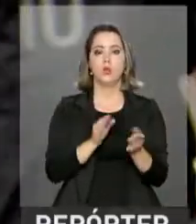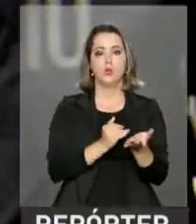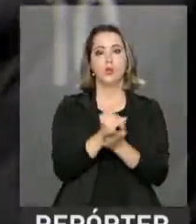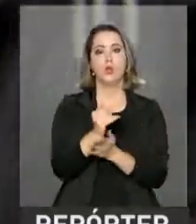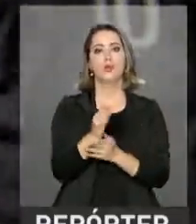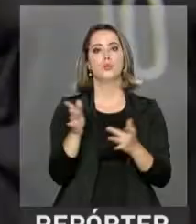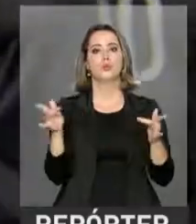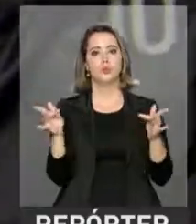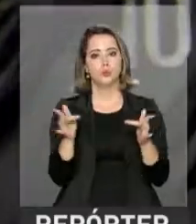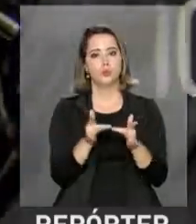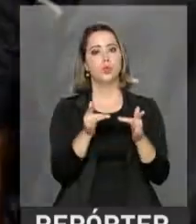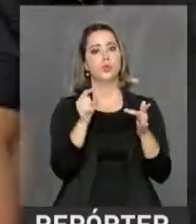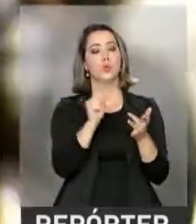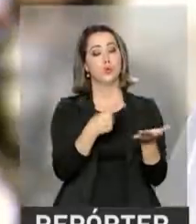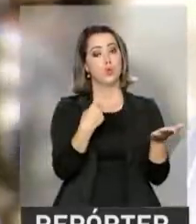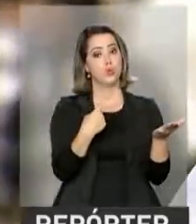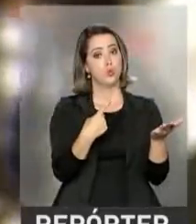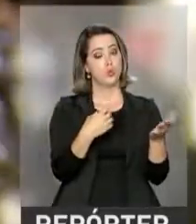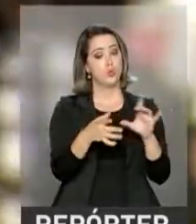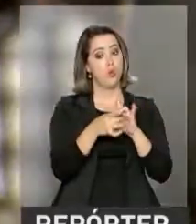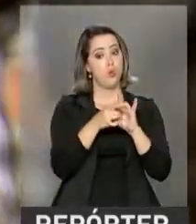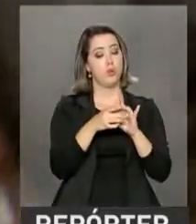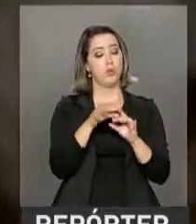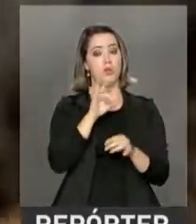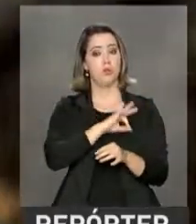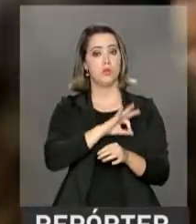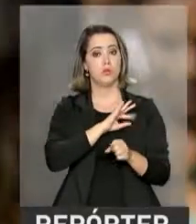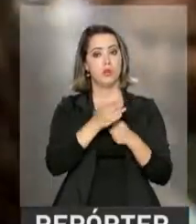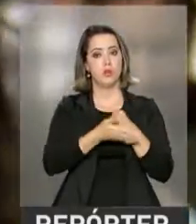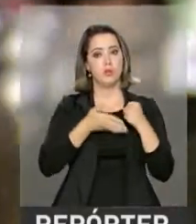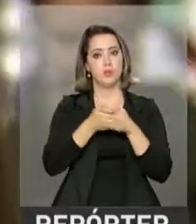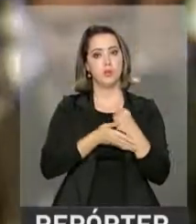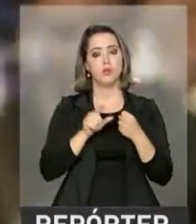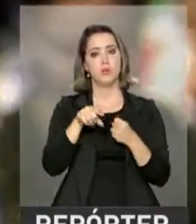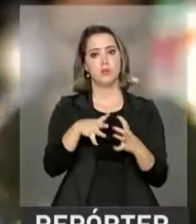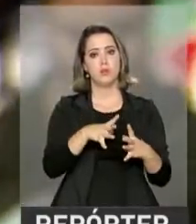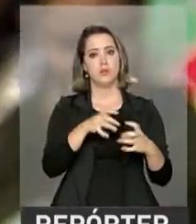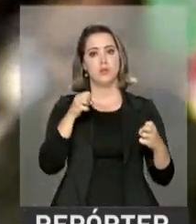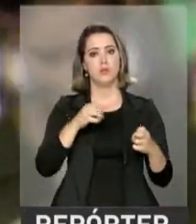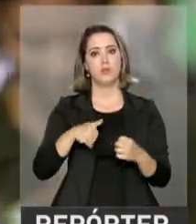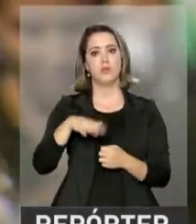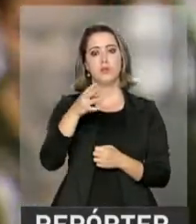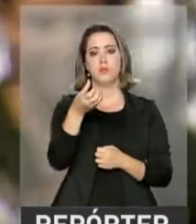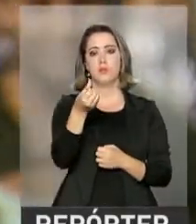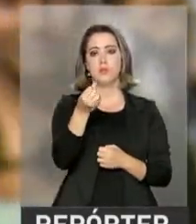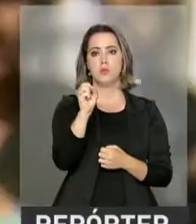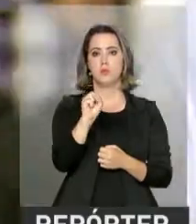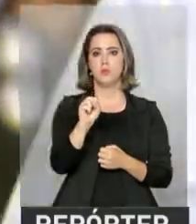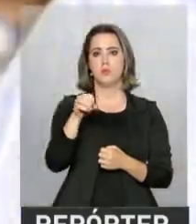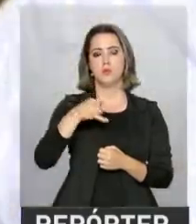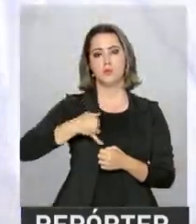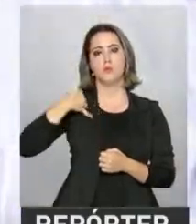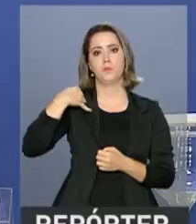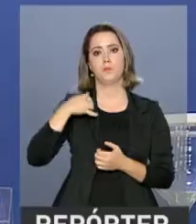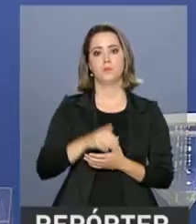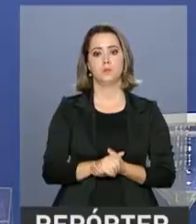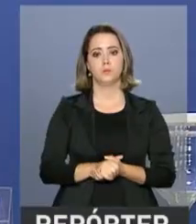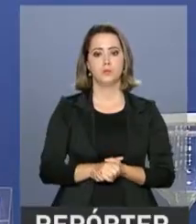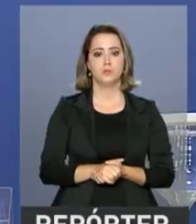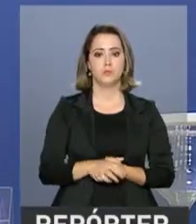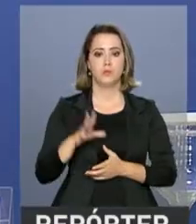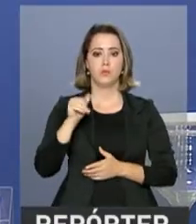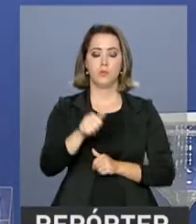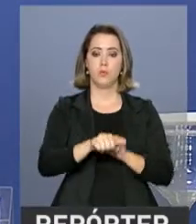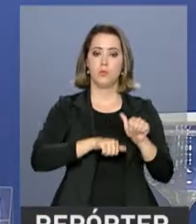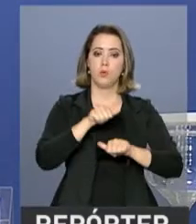vinculado ao salário mínimo e no caso dos idosos será pago para quem tem mais de 68 anos de idade todas as